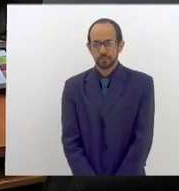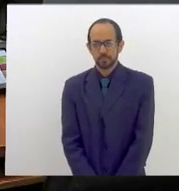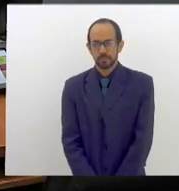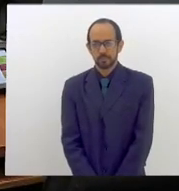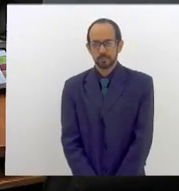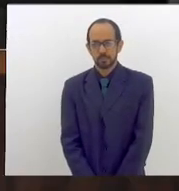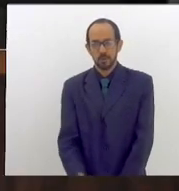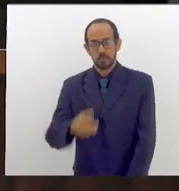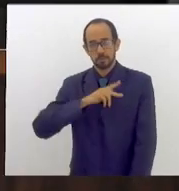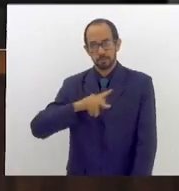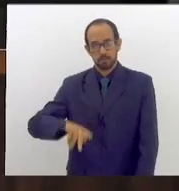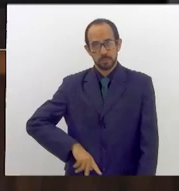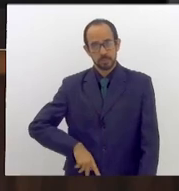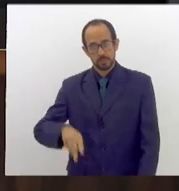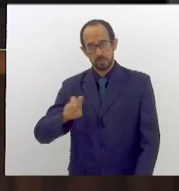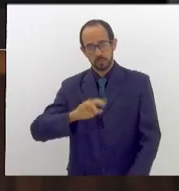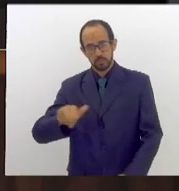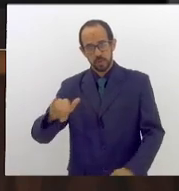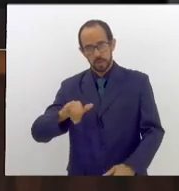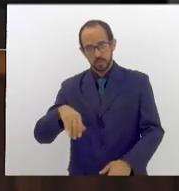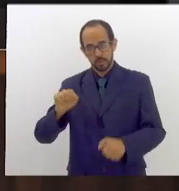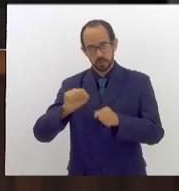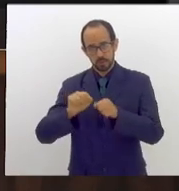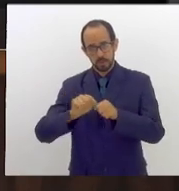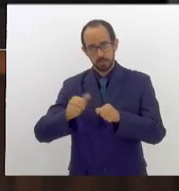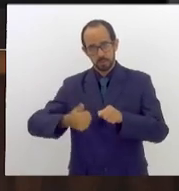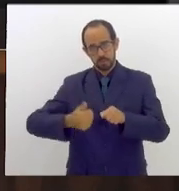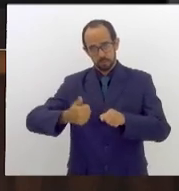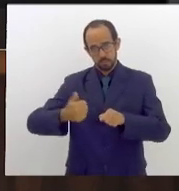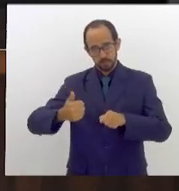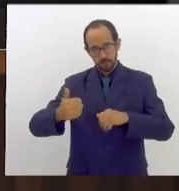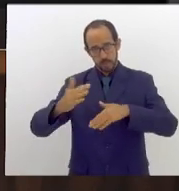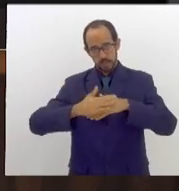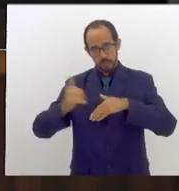presidência irá proceder a primeira chamada